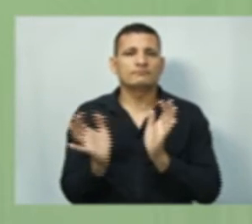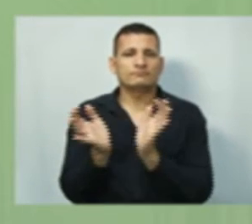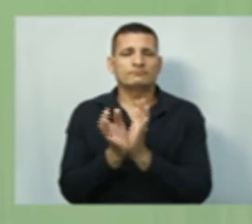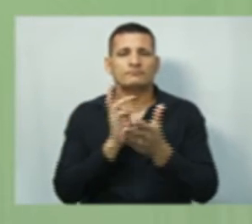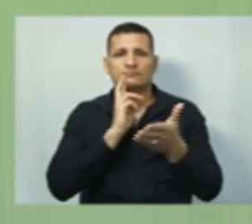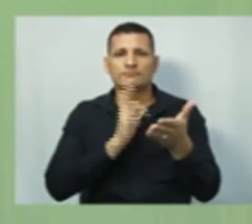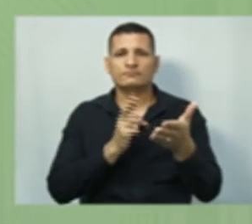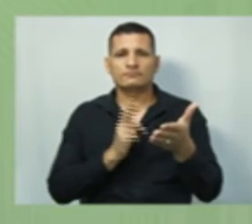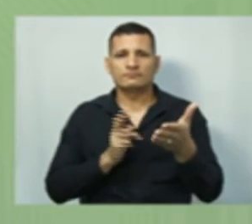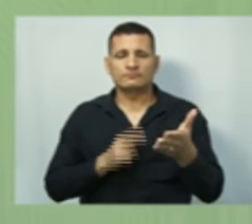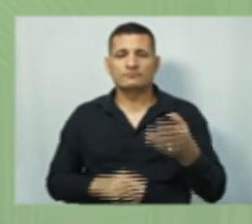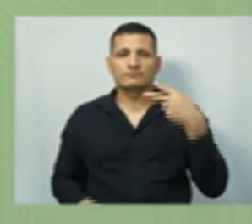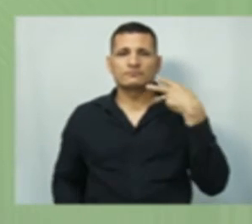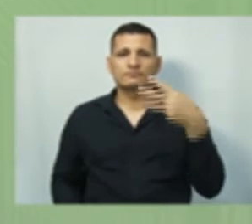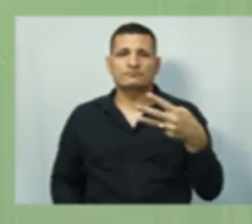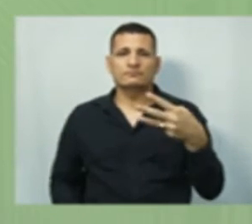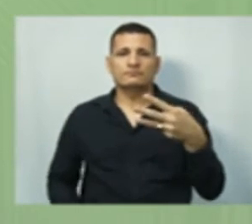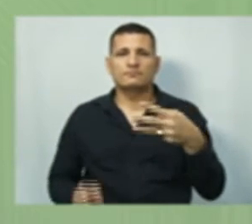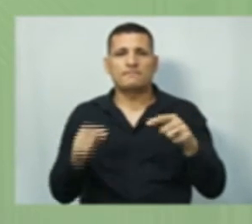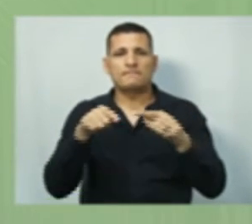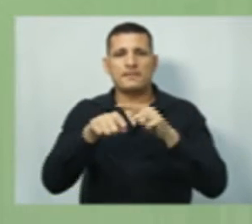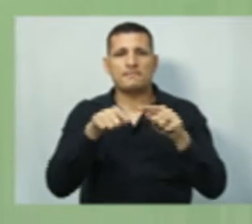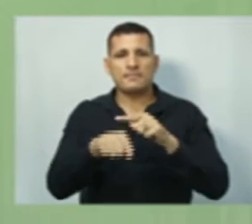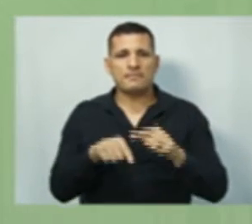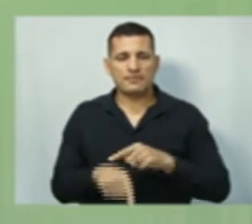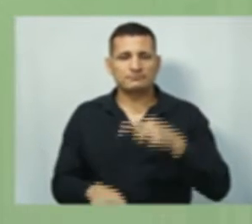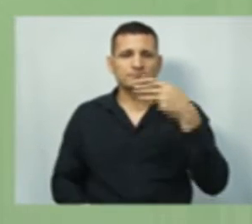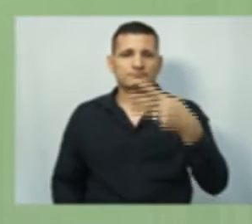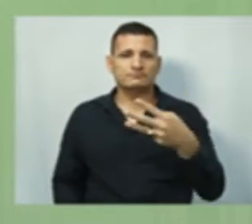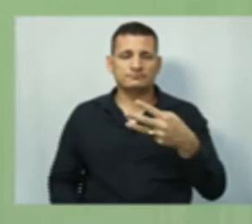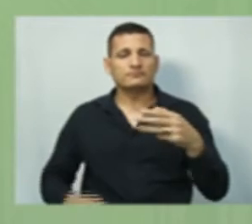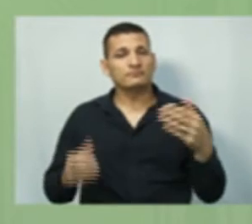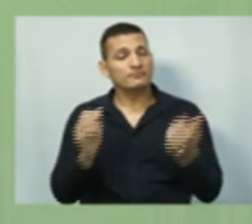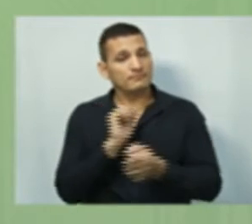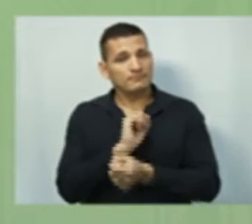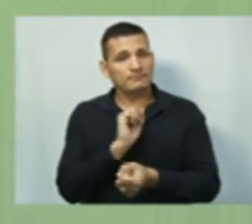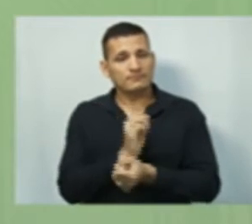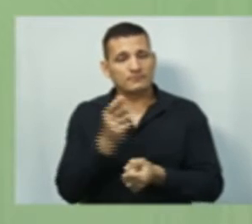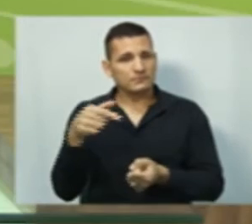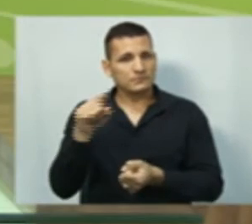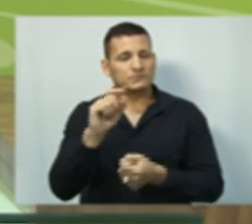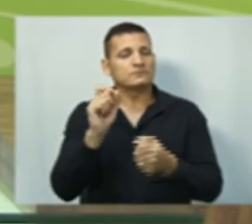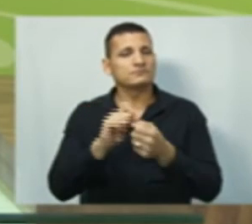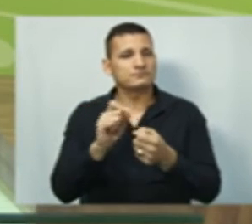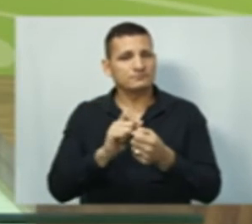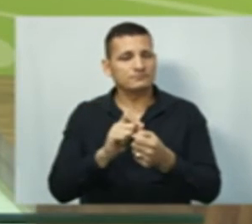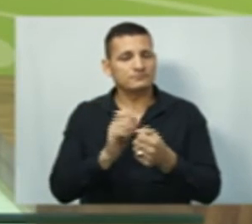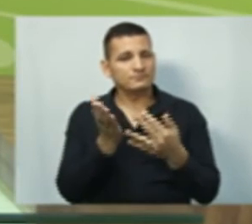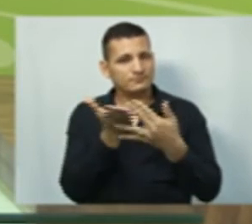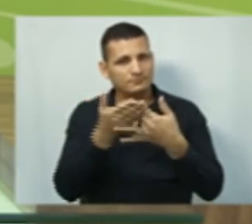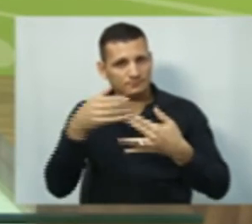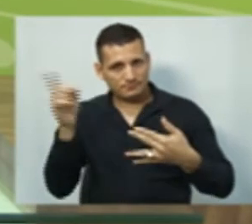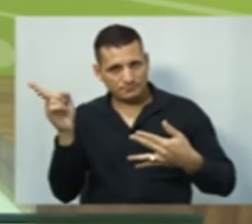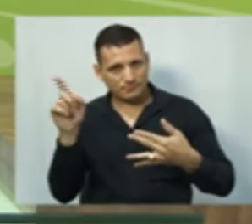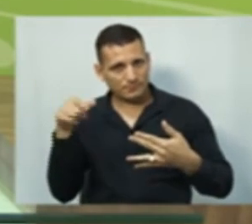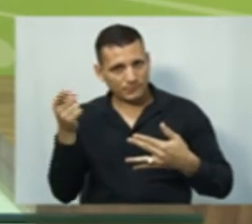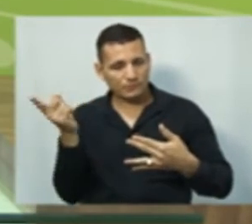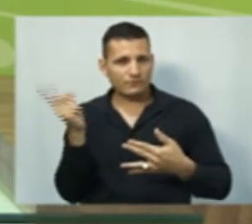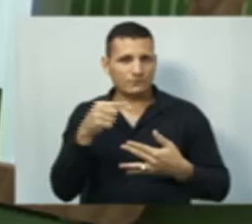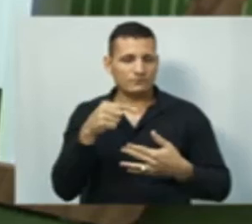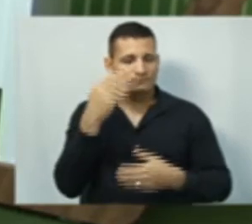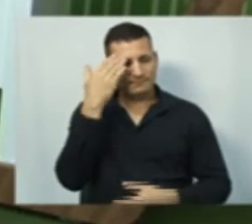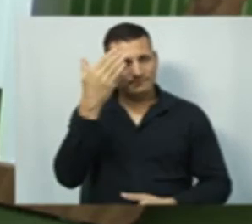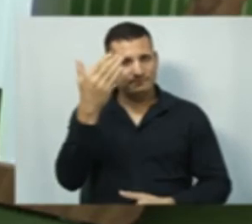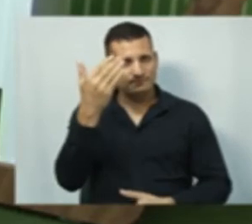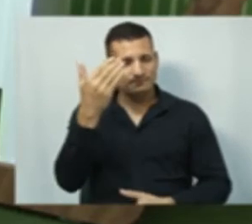três questões que foram propostas aí. A gente aguarda vocês a fazer isso, daqui a pouco a gente volta. Obrigada, gente.